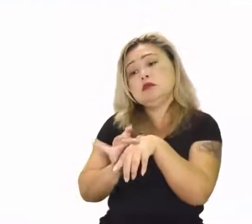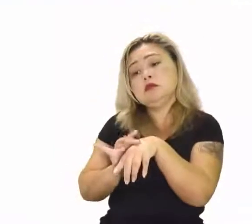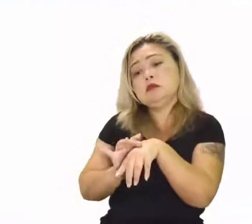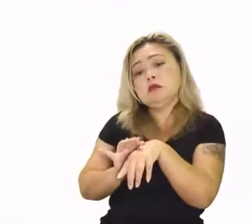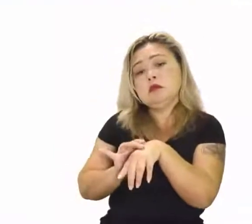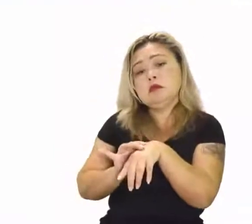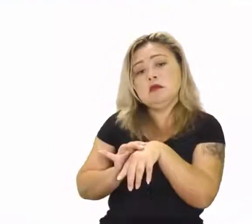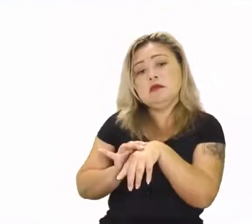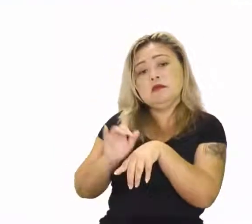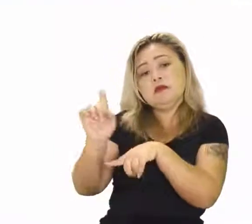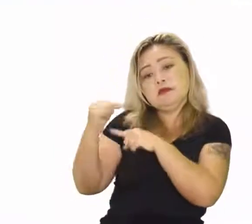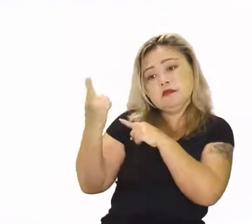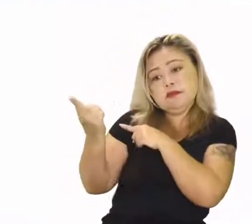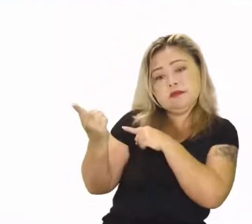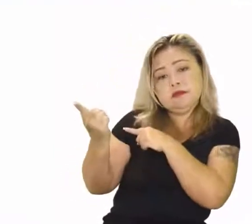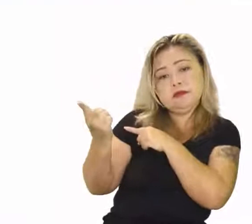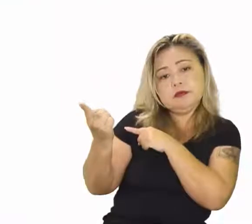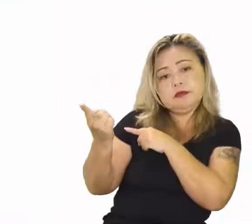e elas